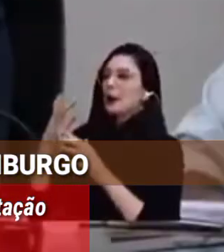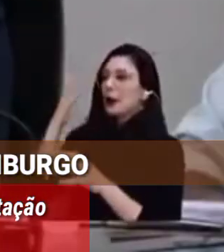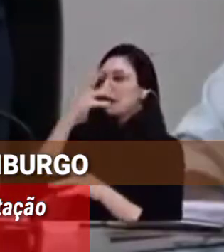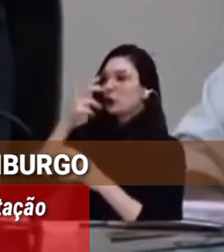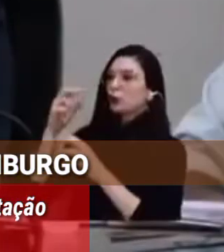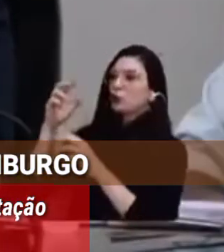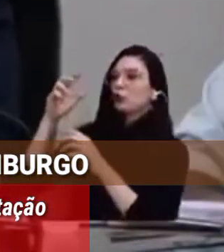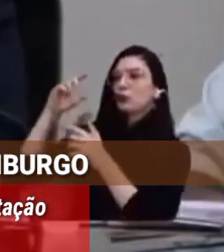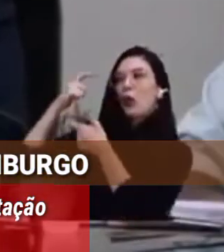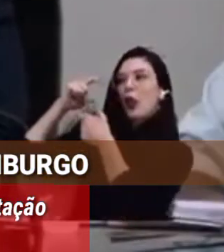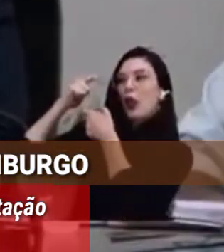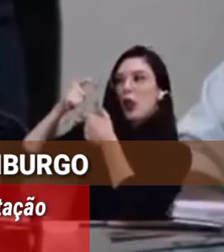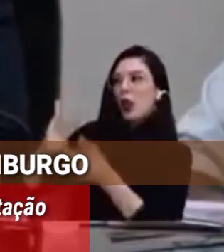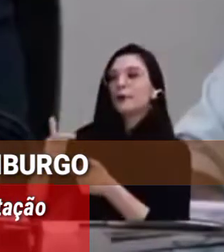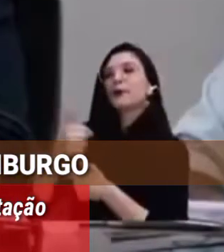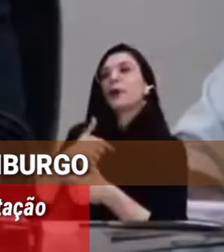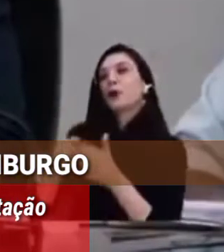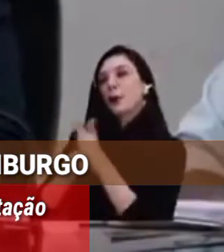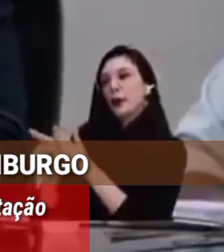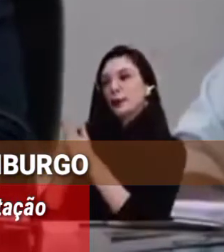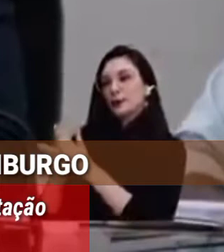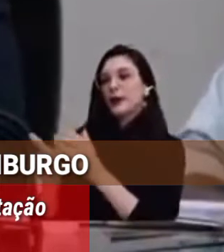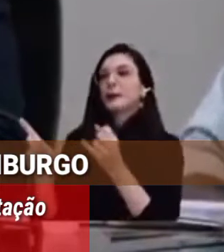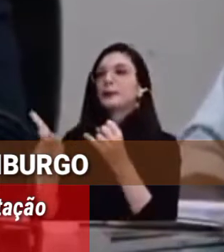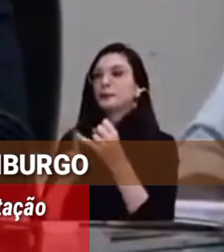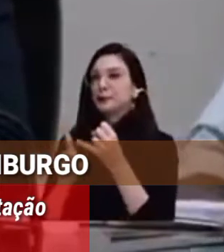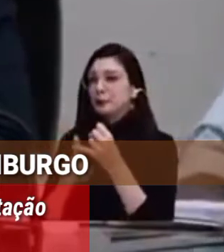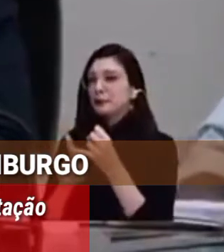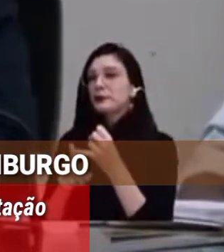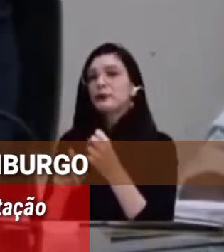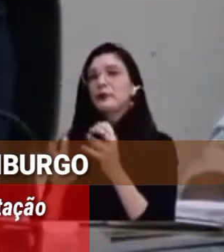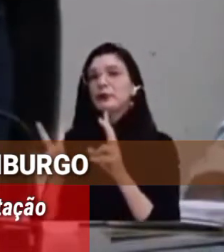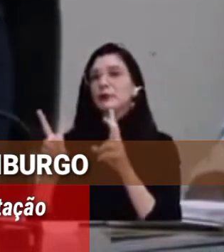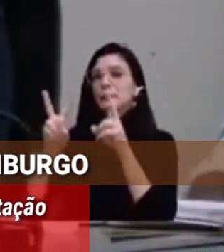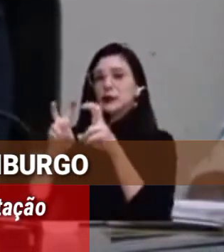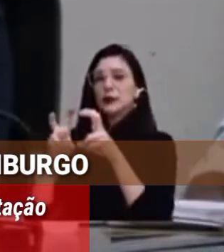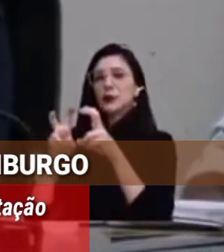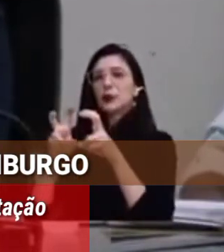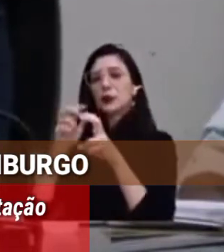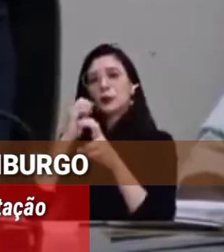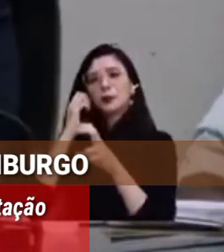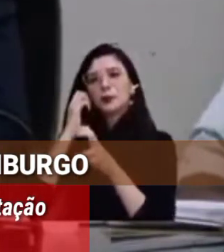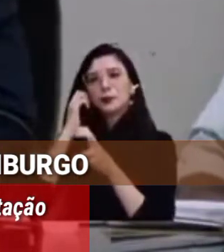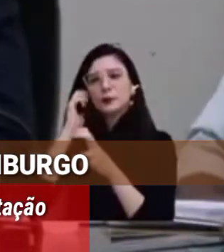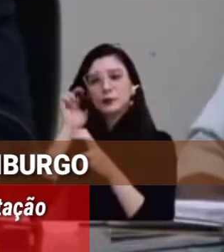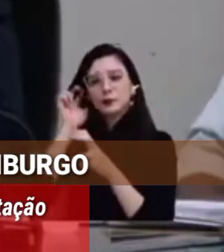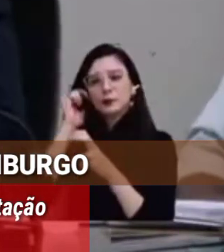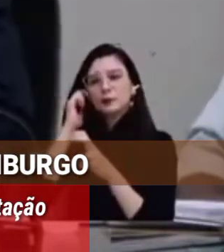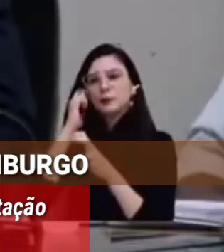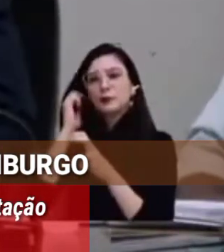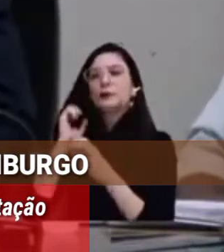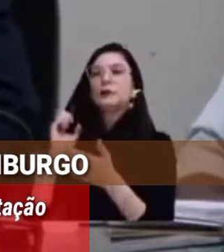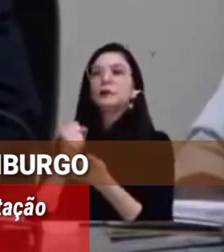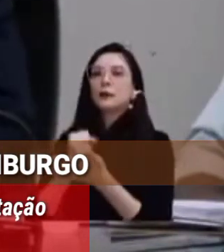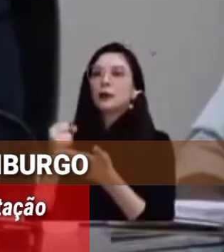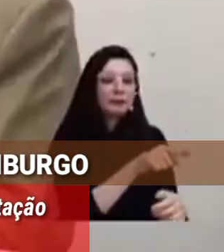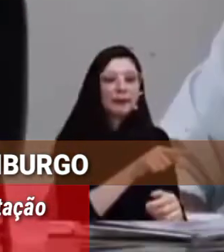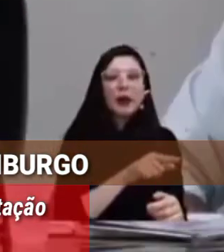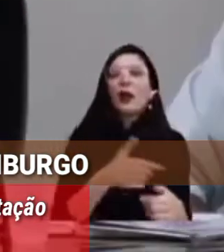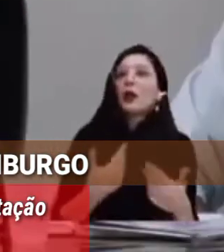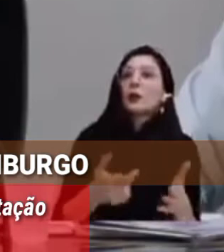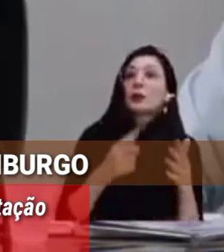Enfim, vamos às perguntas então, professor, com relação à questão do contrato e da questão da